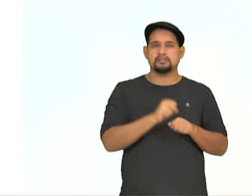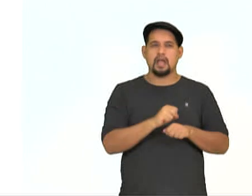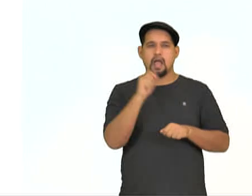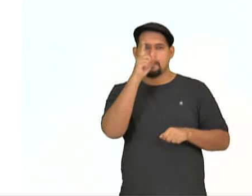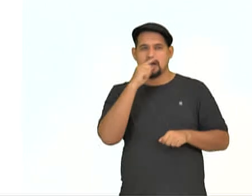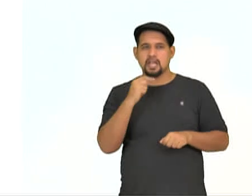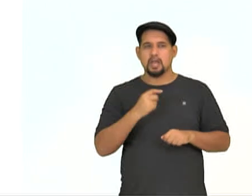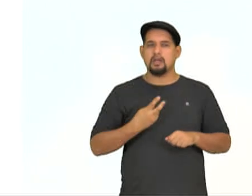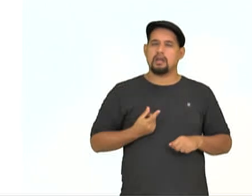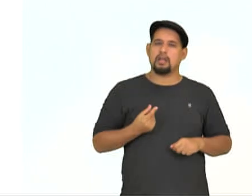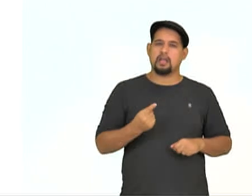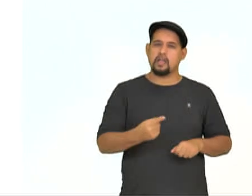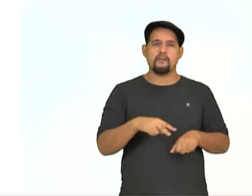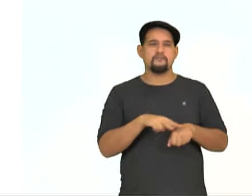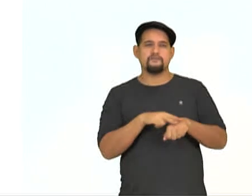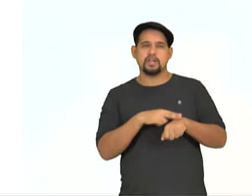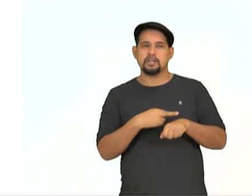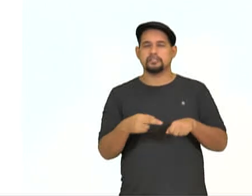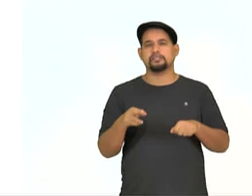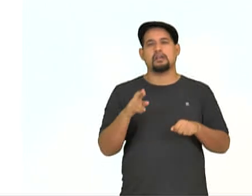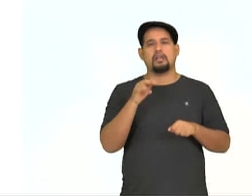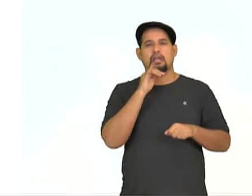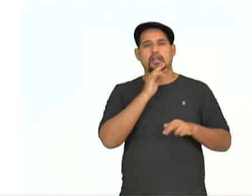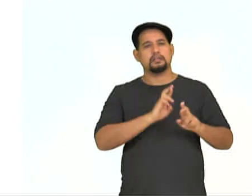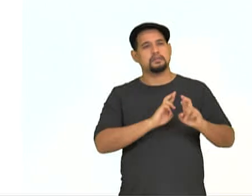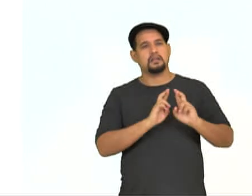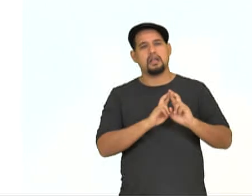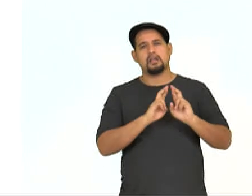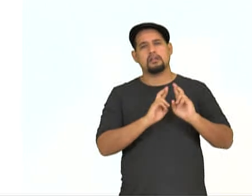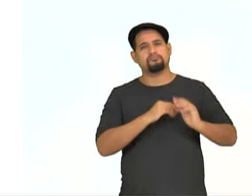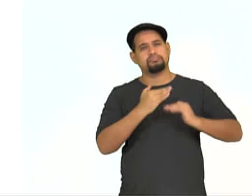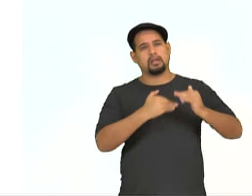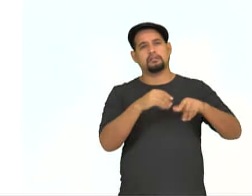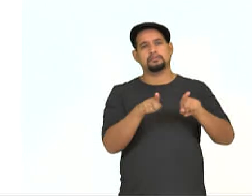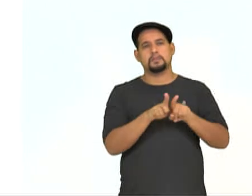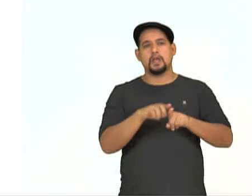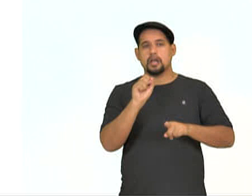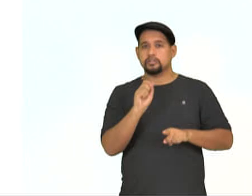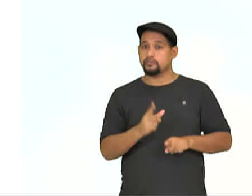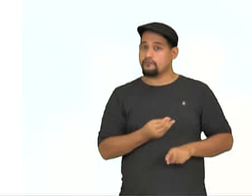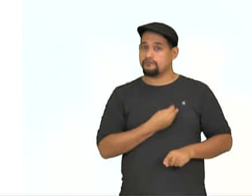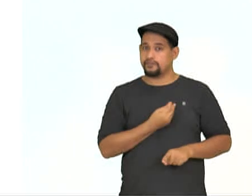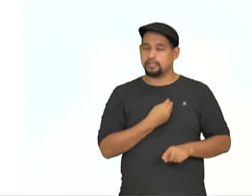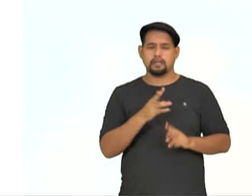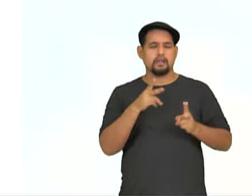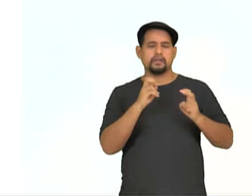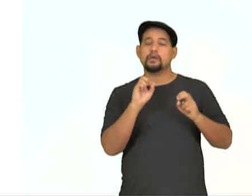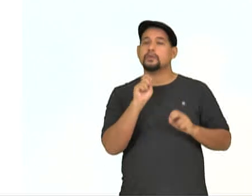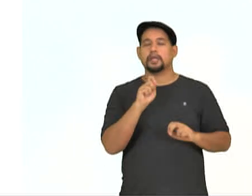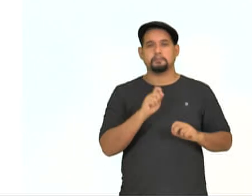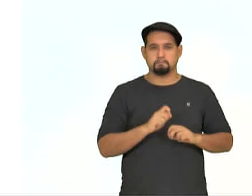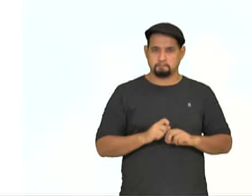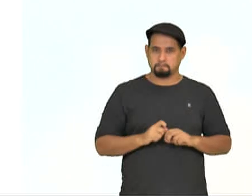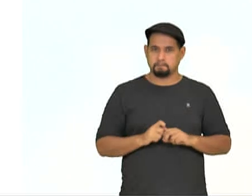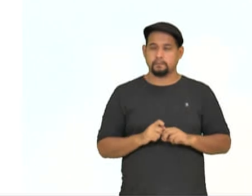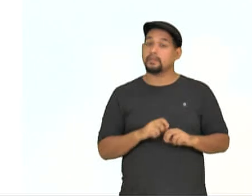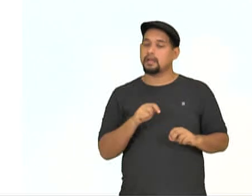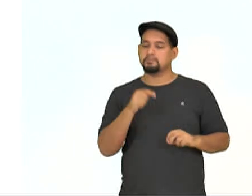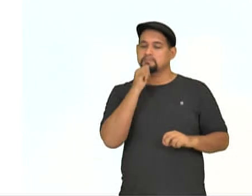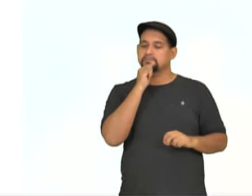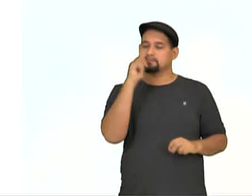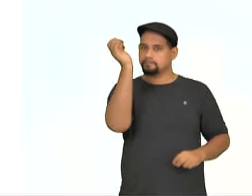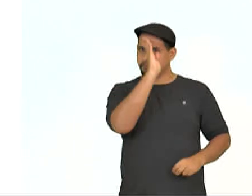bem importante, gente, que a cor, ela depende muito do seu contexto. A gente vai ver que, de repente, aqui no